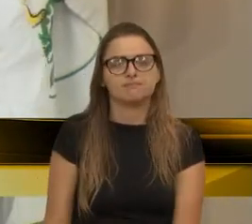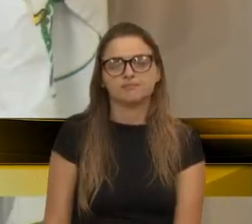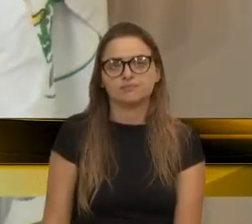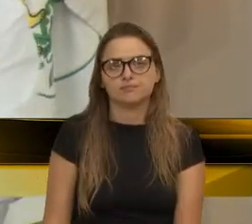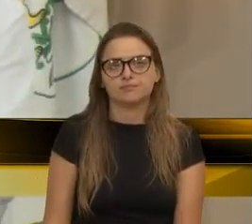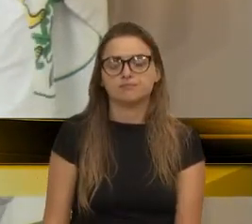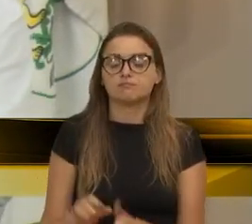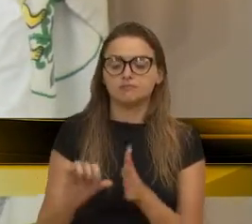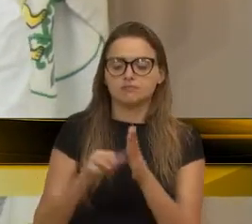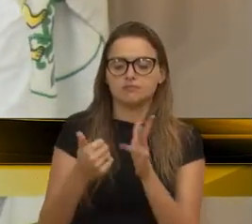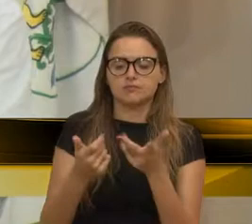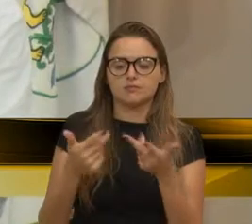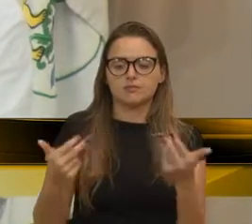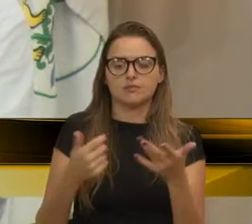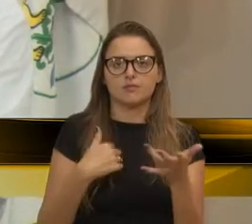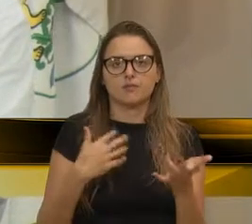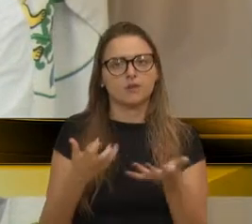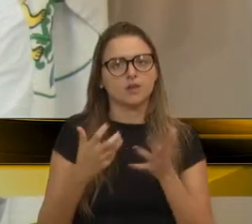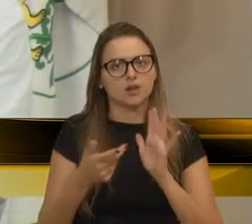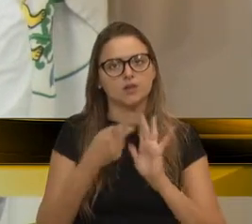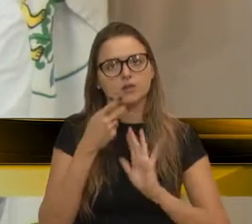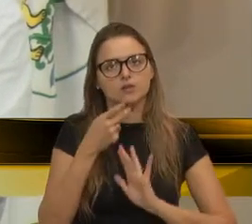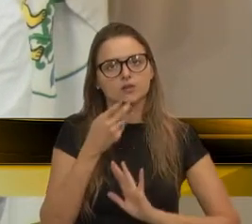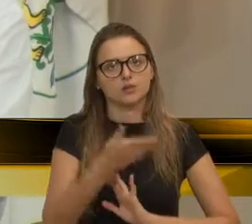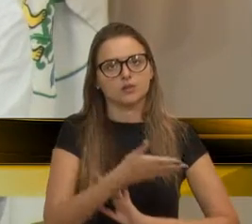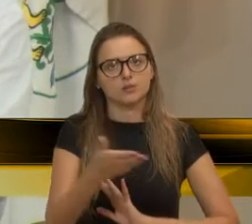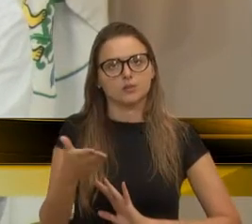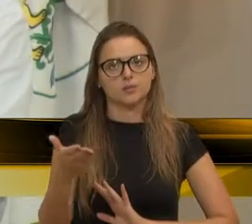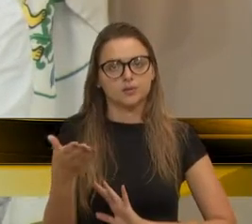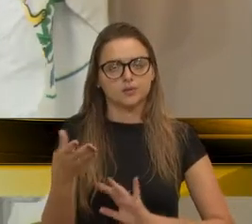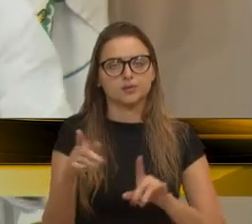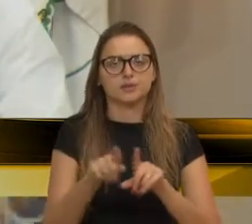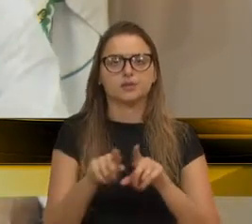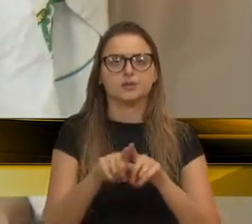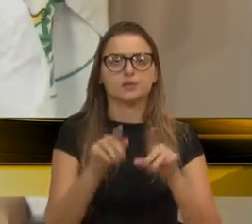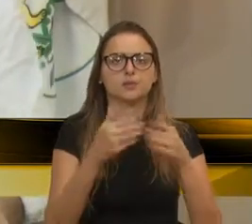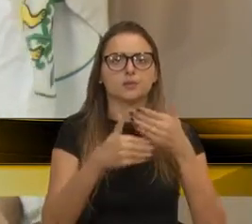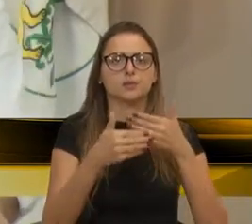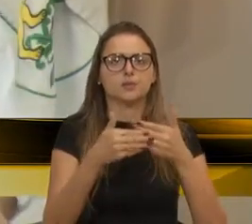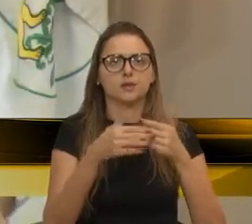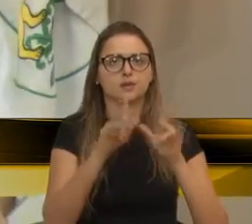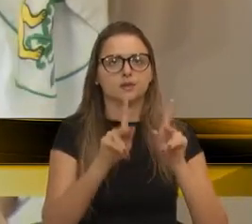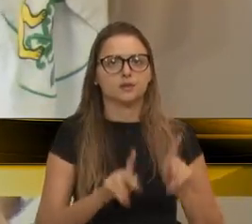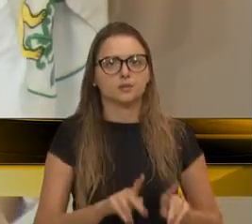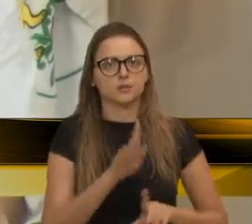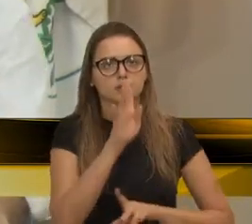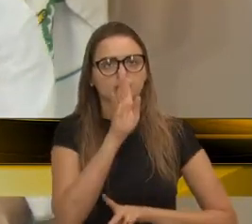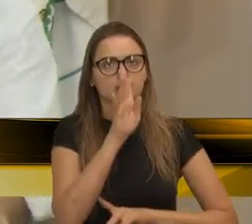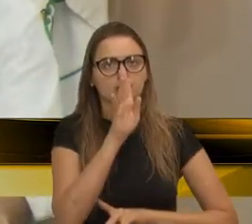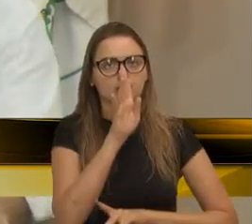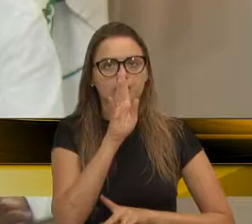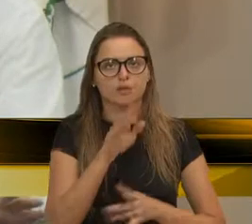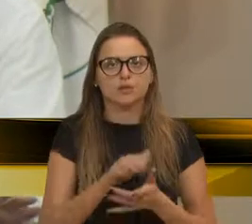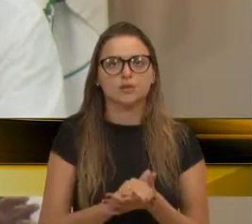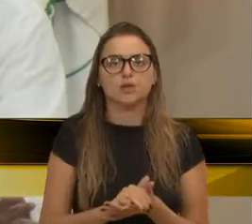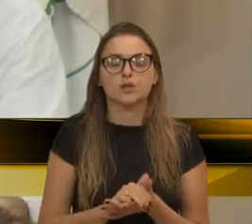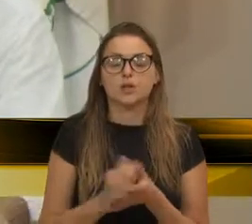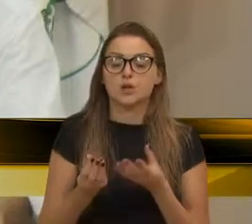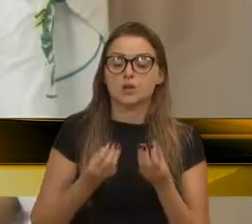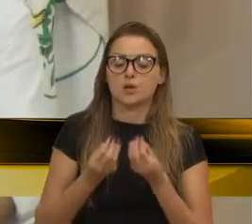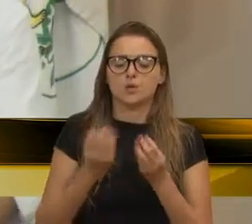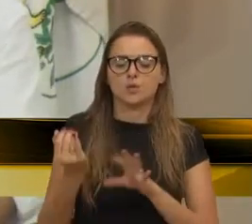Primeiro eu quero chamar a atenção dos nobres pares e comunidade que nos acompanha para a importância desse